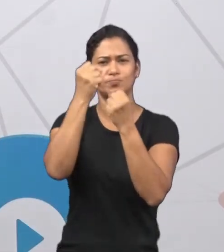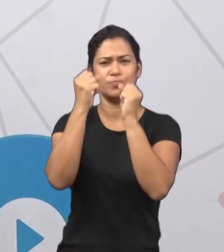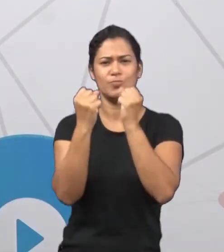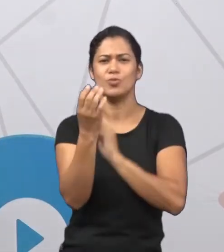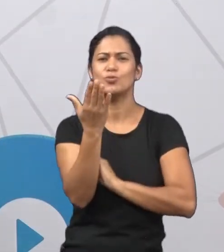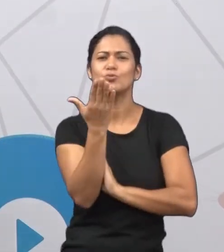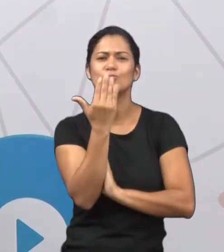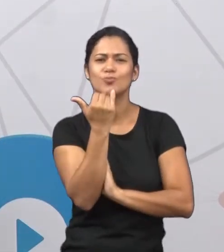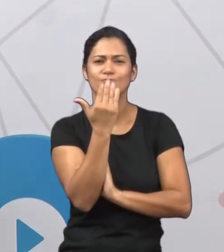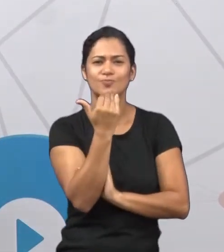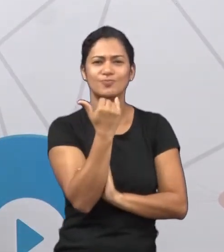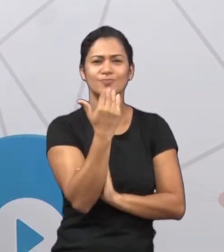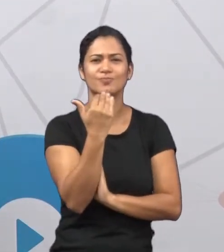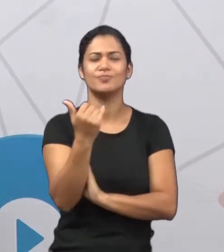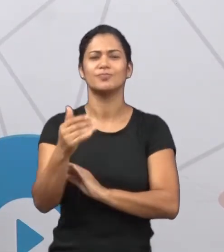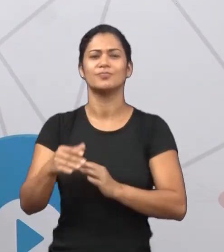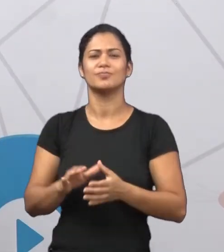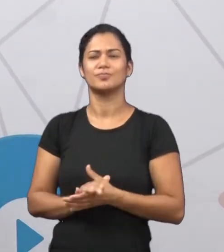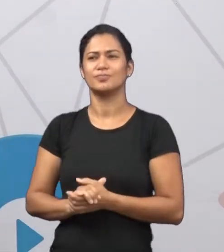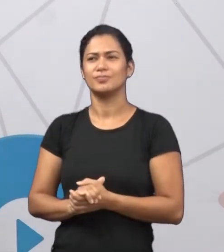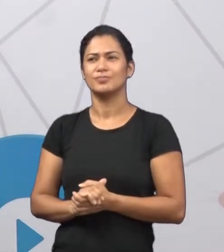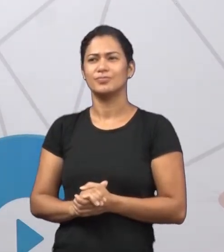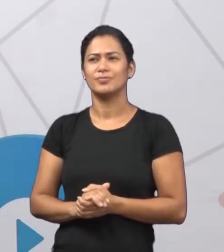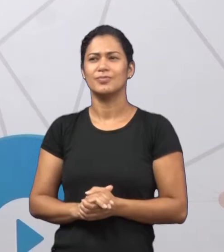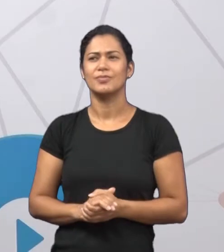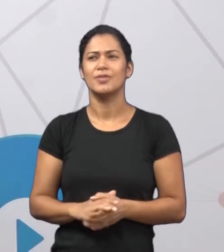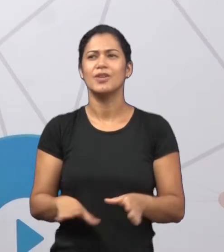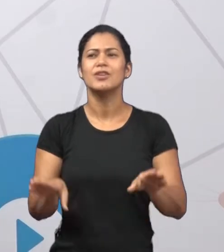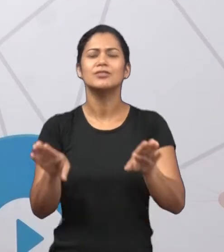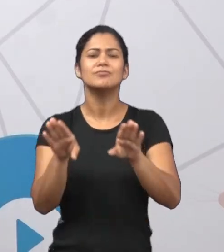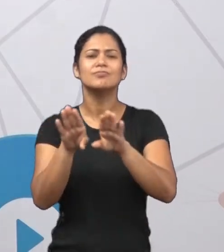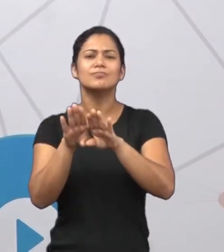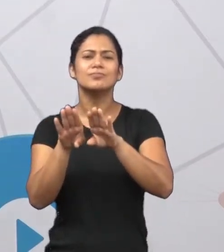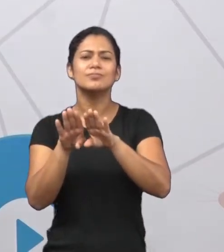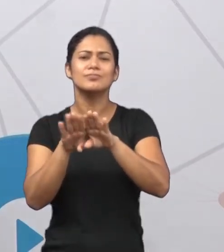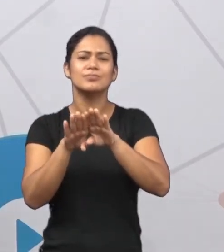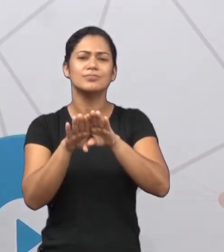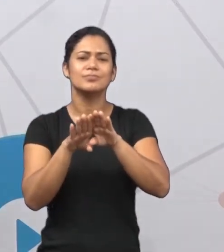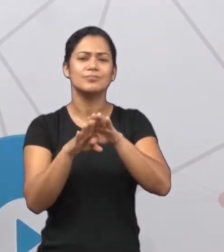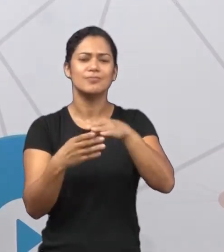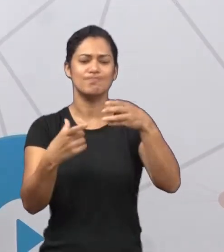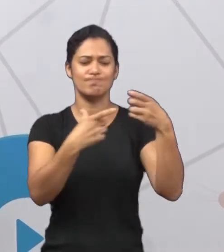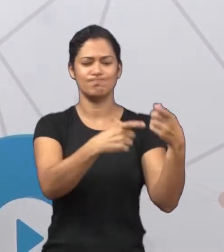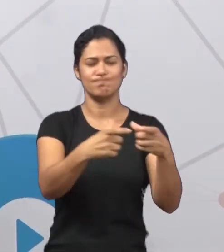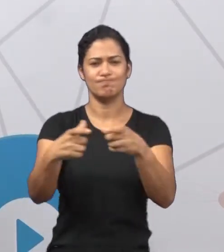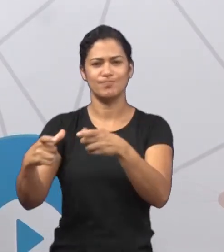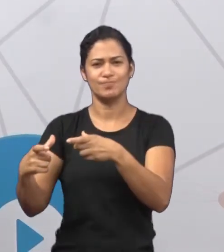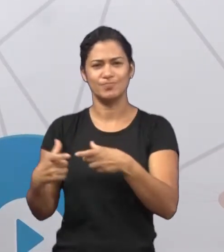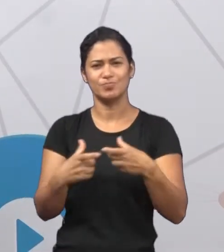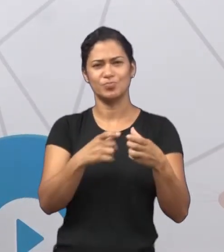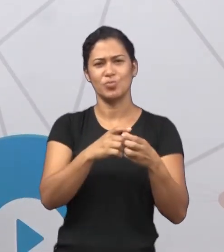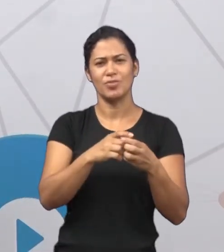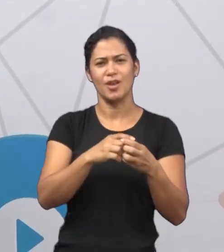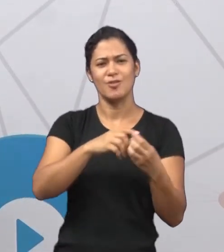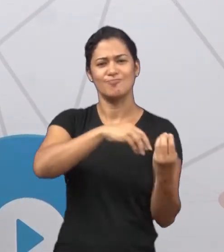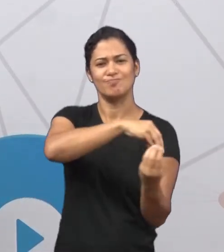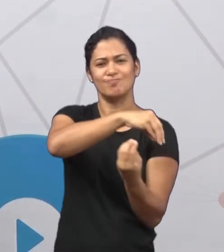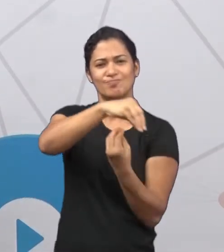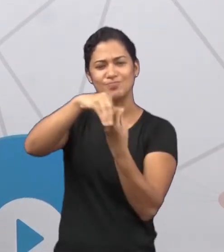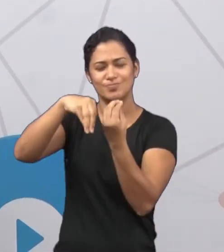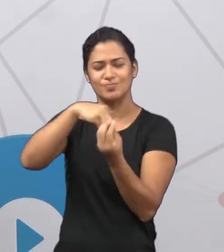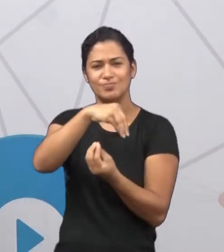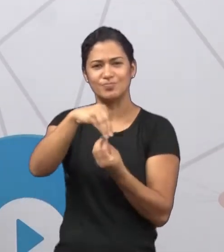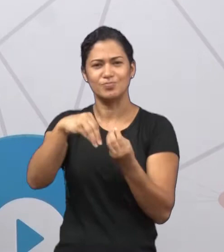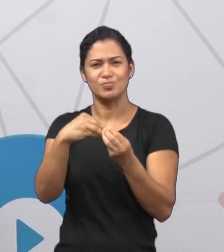comemos, né? Que nós ingerimos. Isso. E também tem aquele bairro lá que é o último, né? Que são os